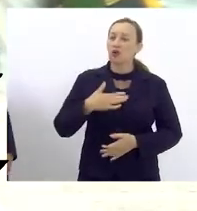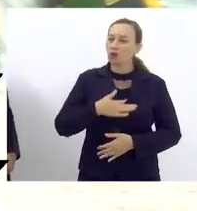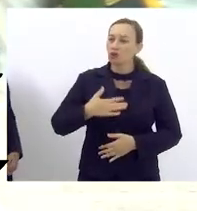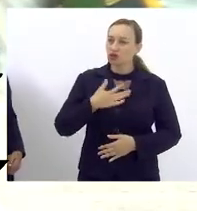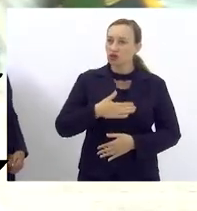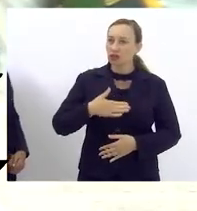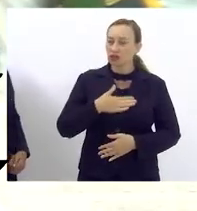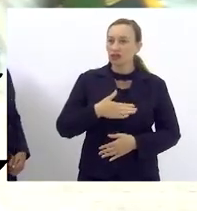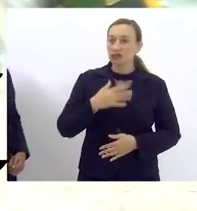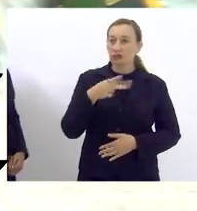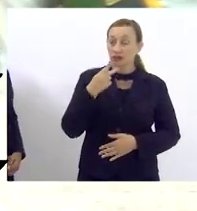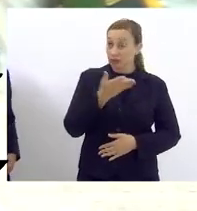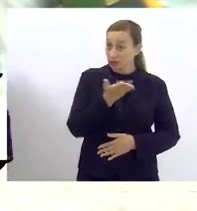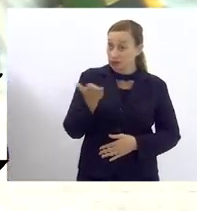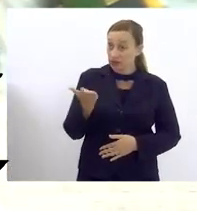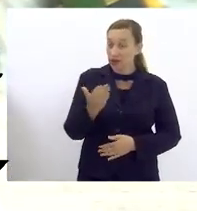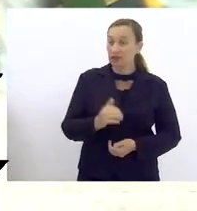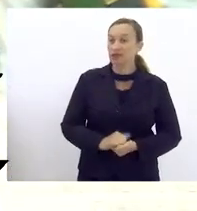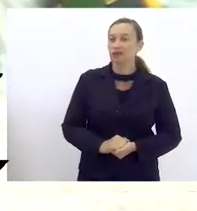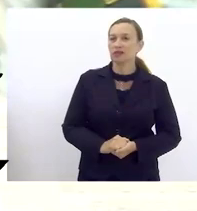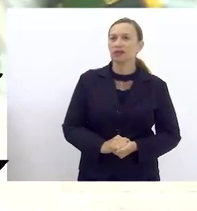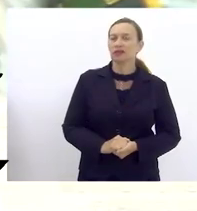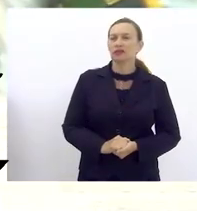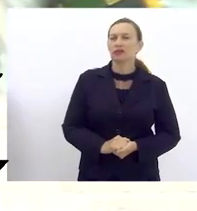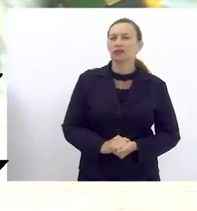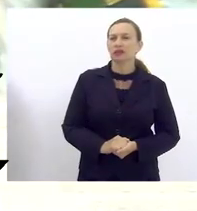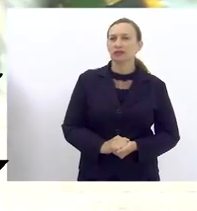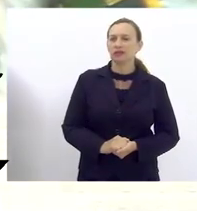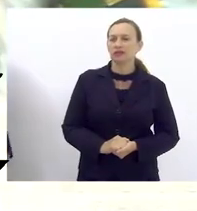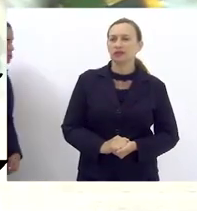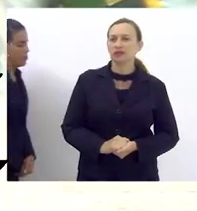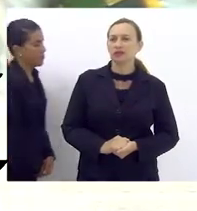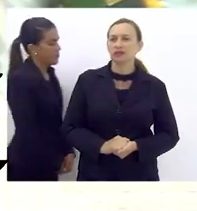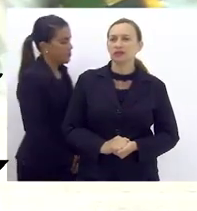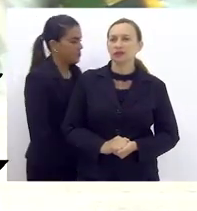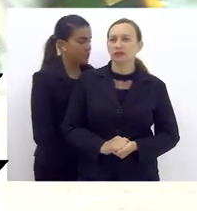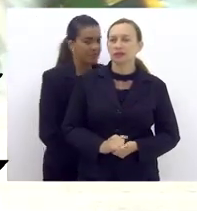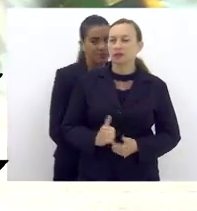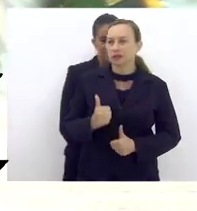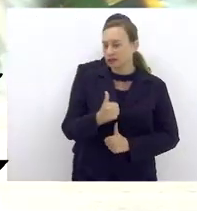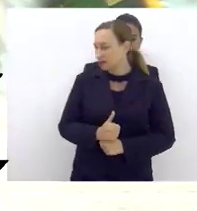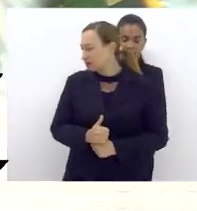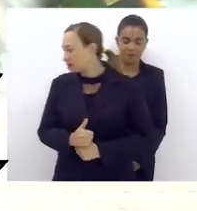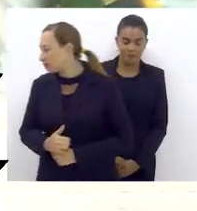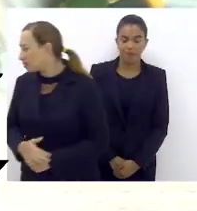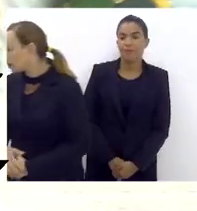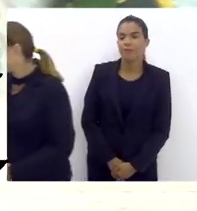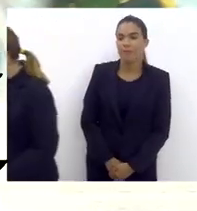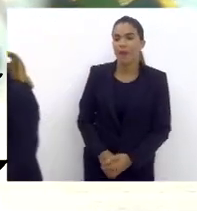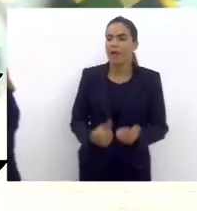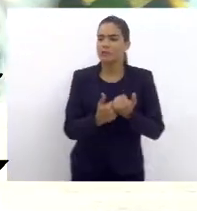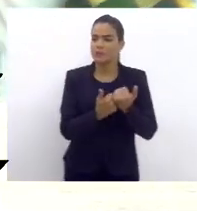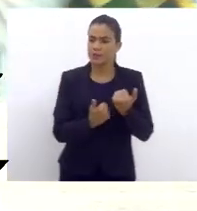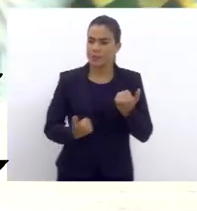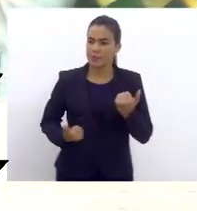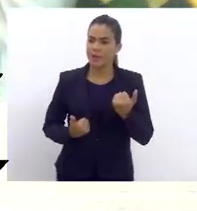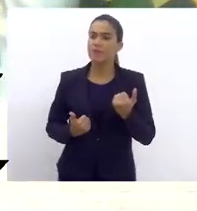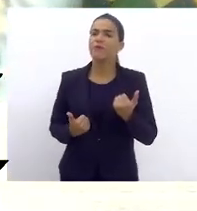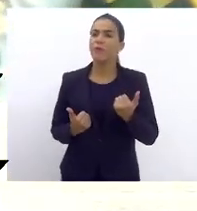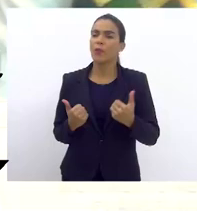de apresentar para vocês a questão da Superintendência que ela vem suceder